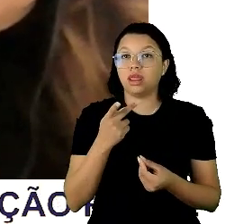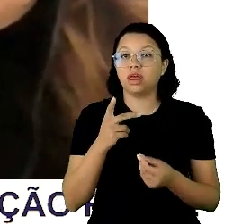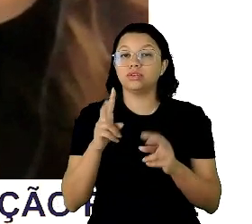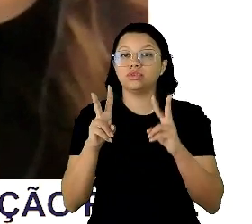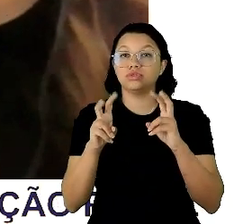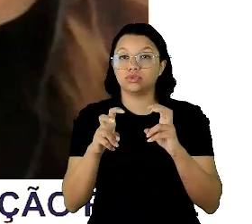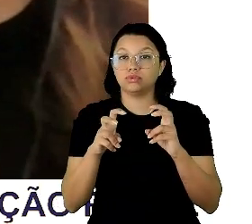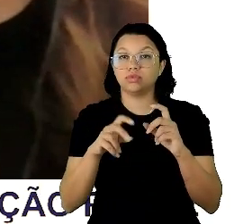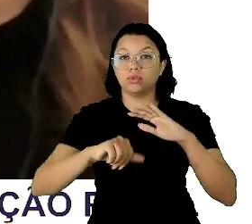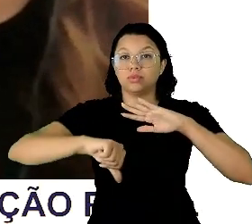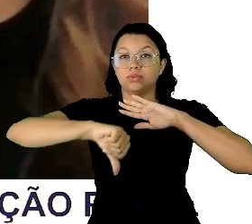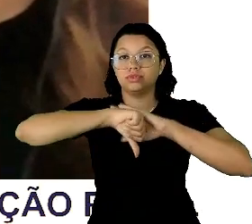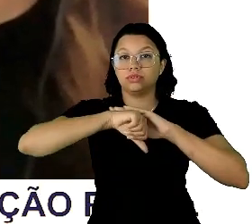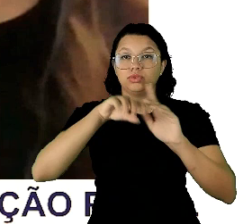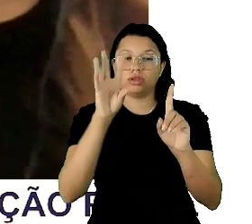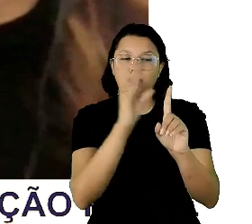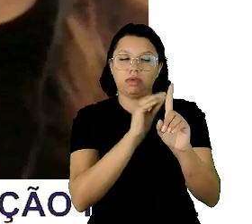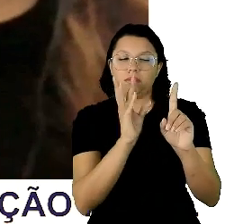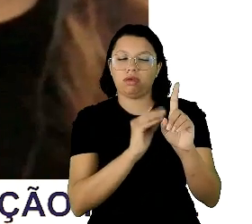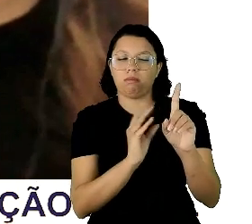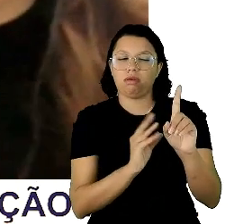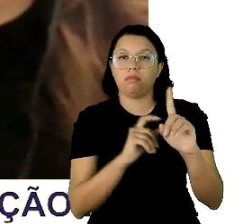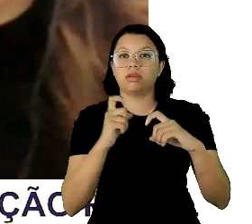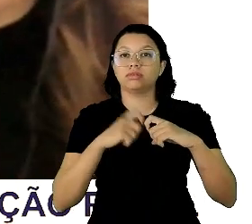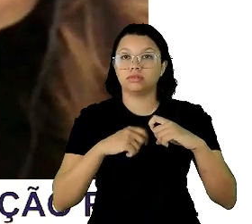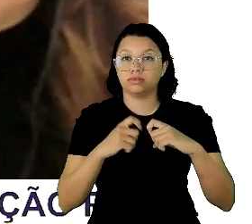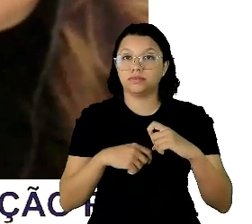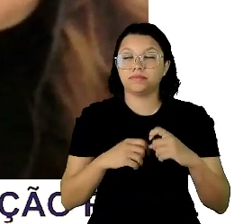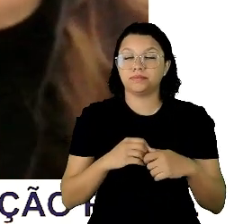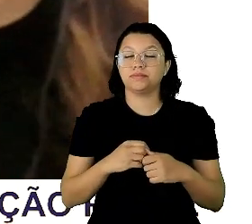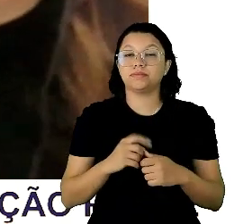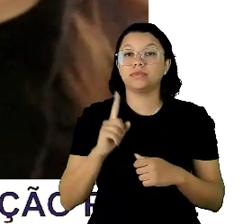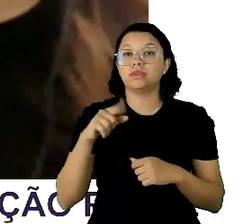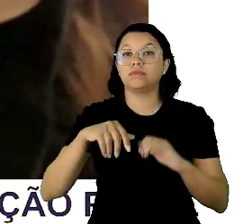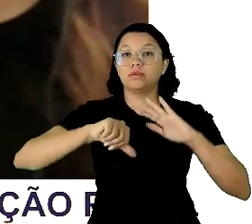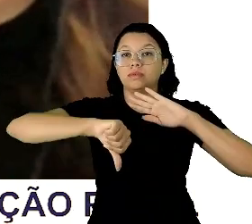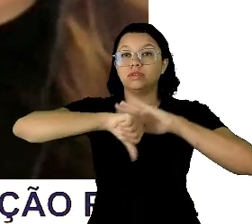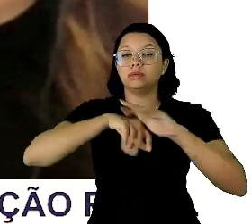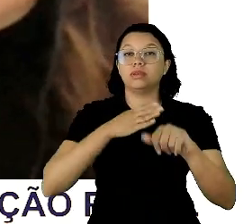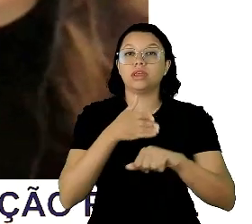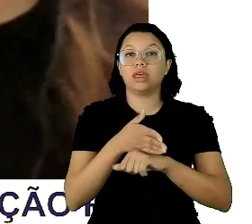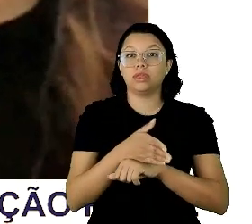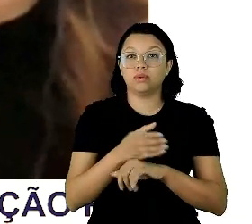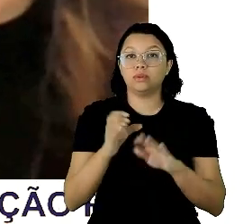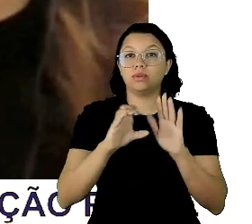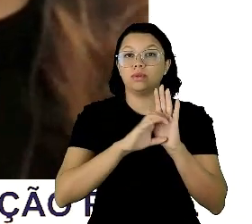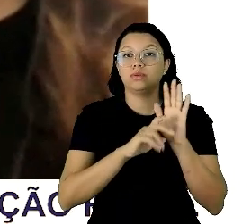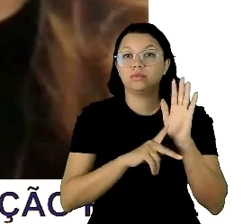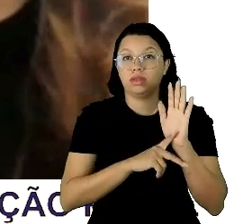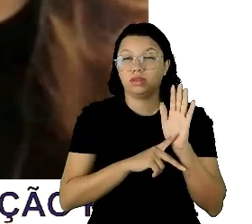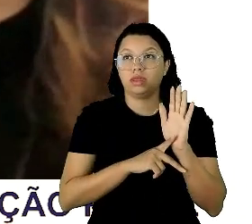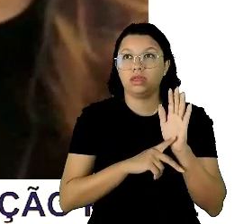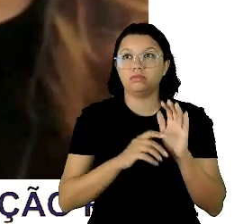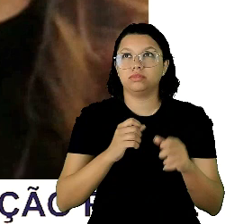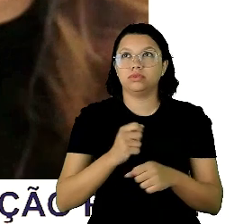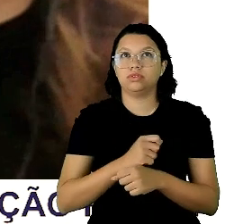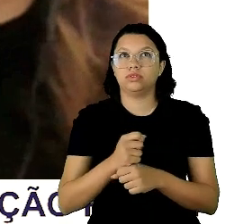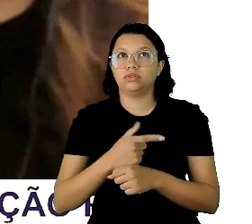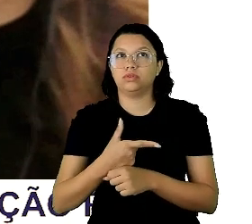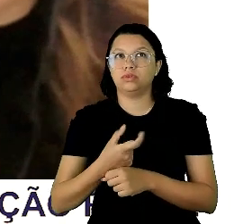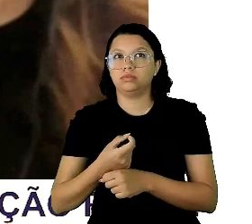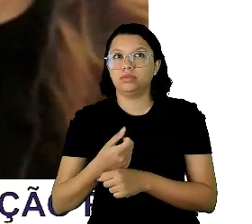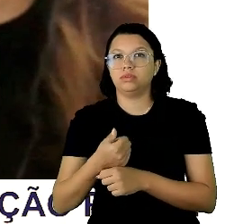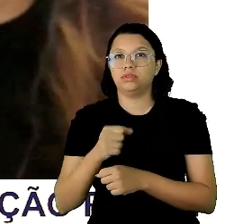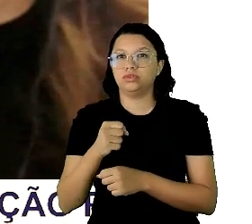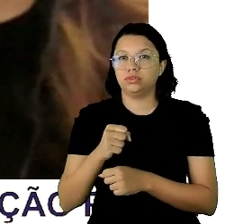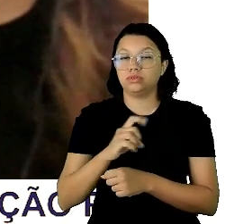sexual, que foi um crime que entrou no nosso Código Penal em 2018, mais especificamente no dia 24